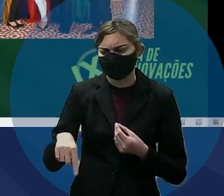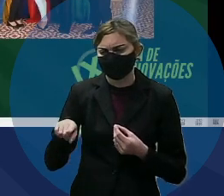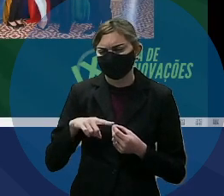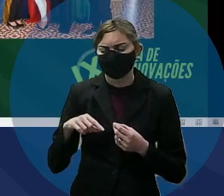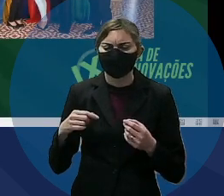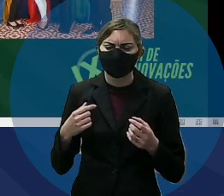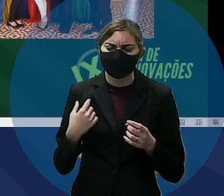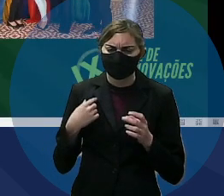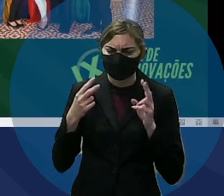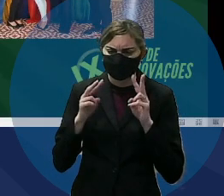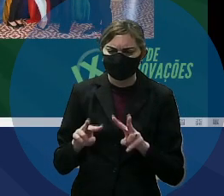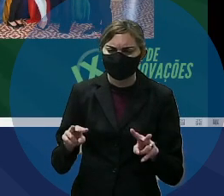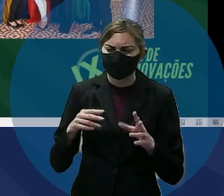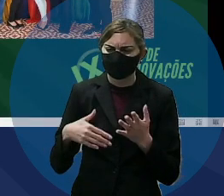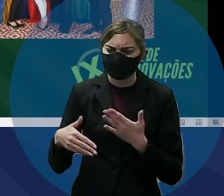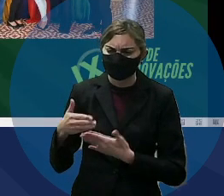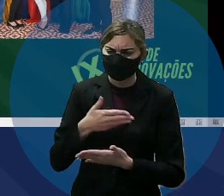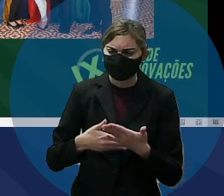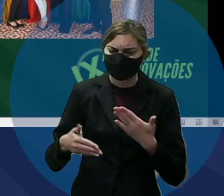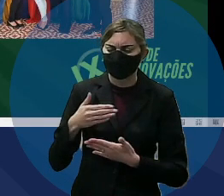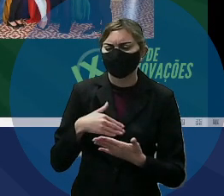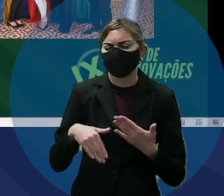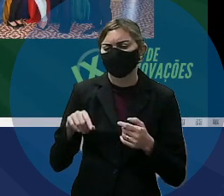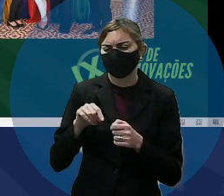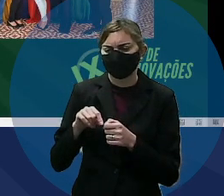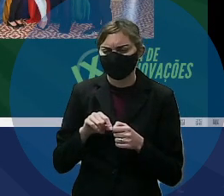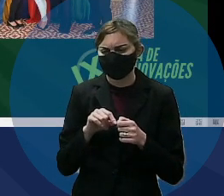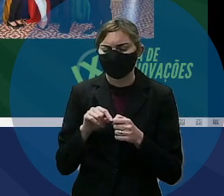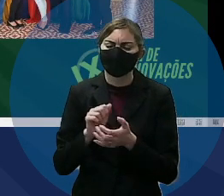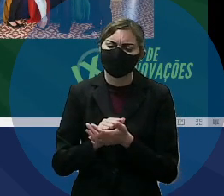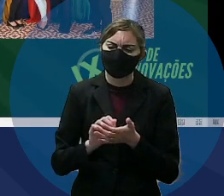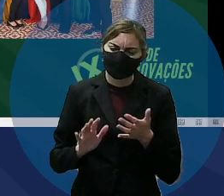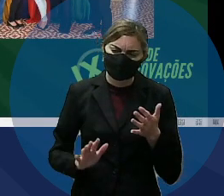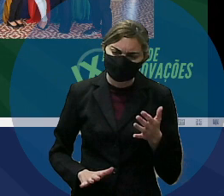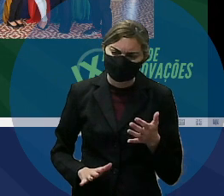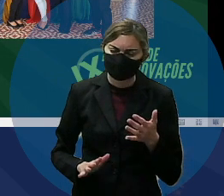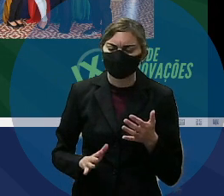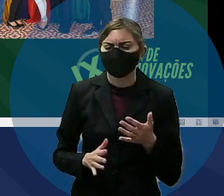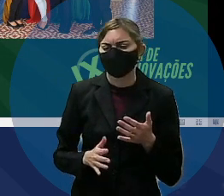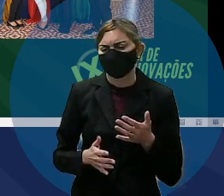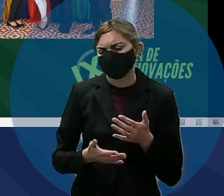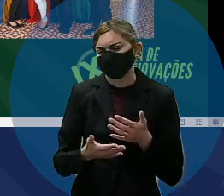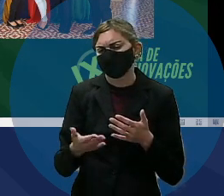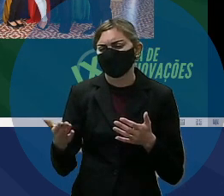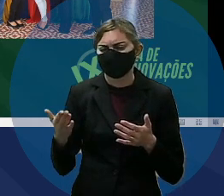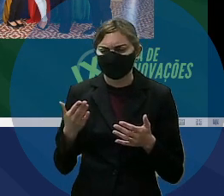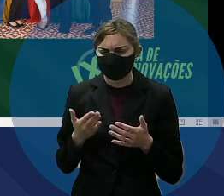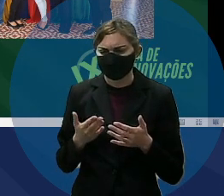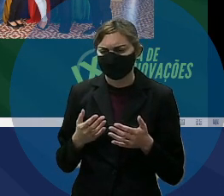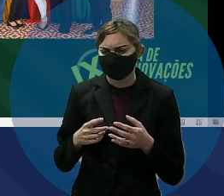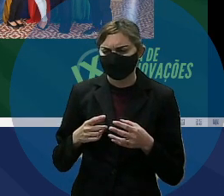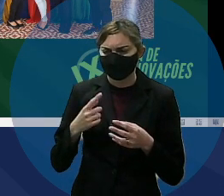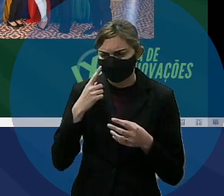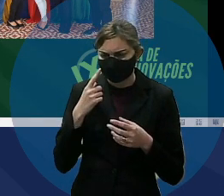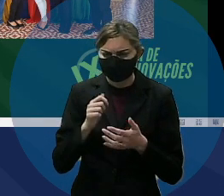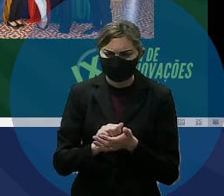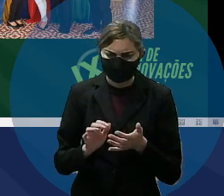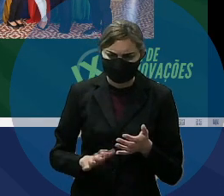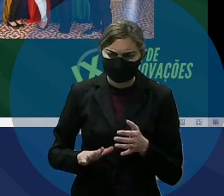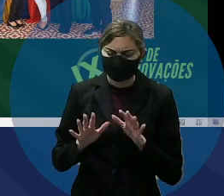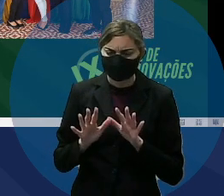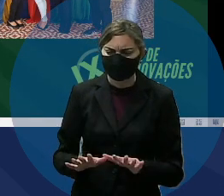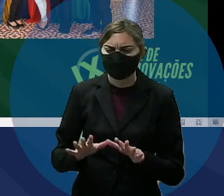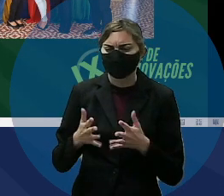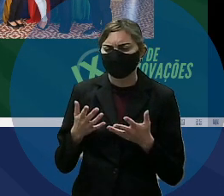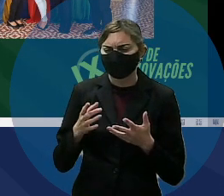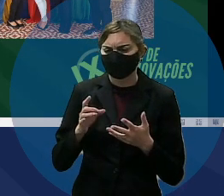que eles se envolvem mesmo, eles realizam a atividade. Nas provas que eles sentem dificuldade em um conteúdo de matemática, eles correm